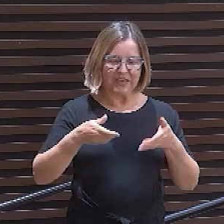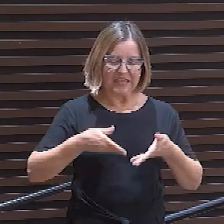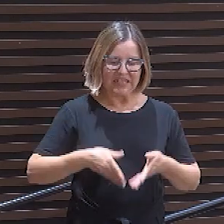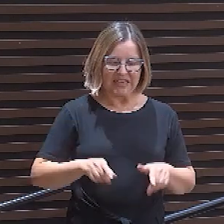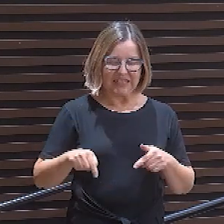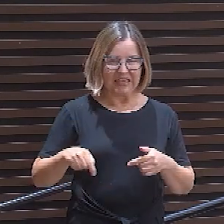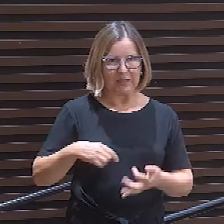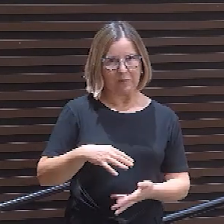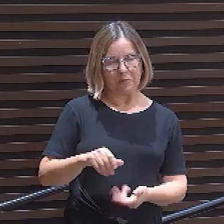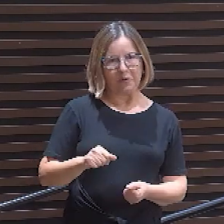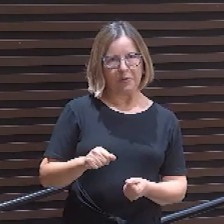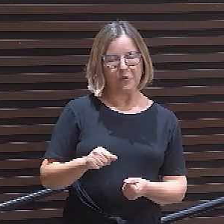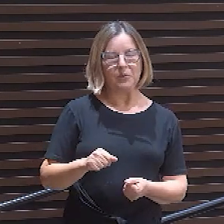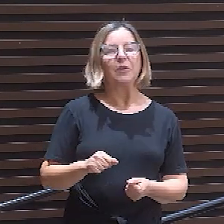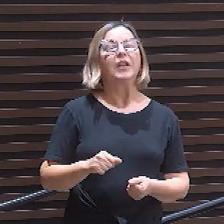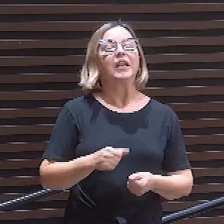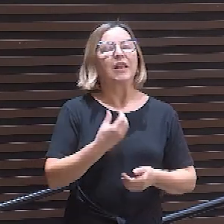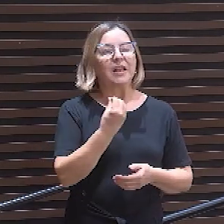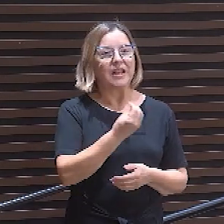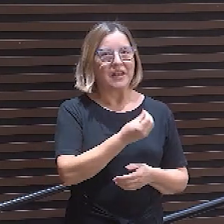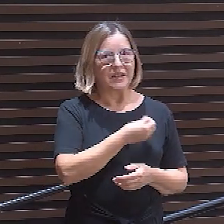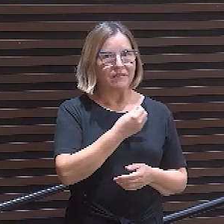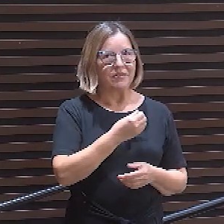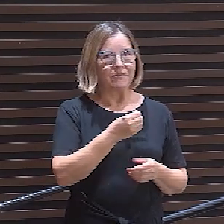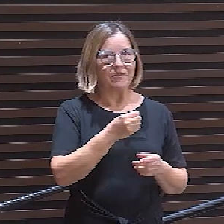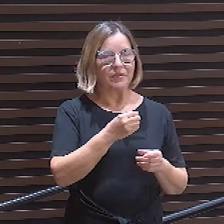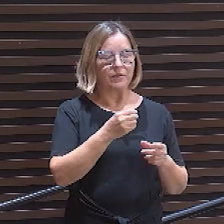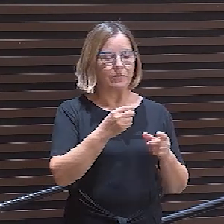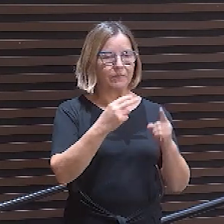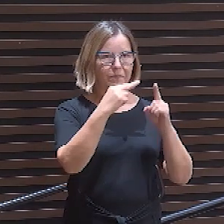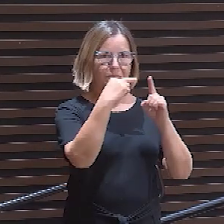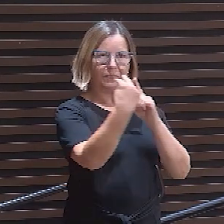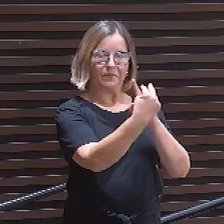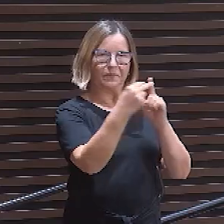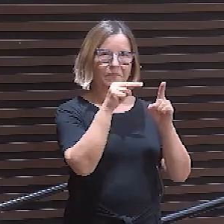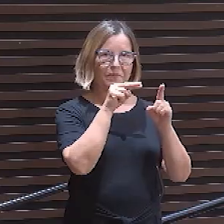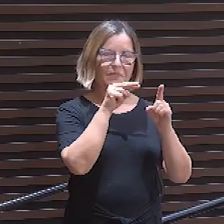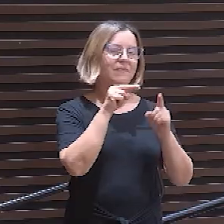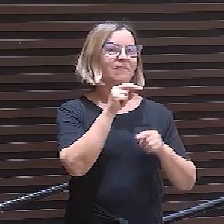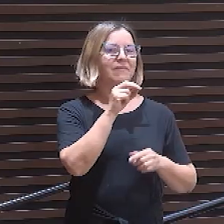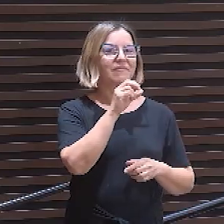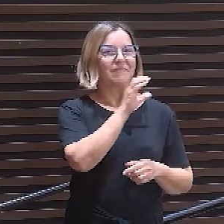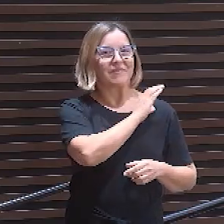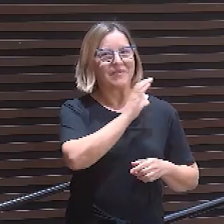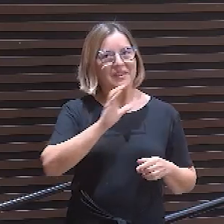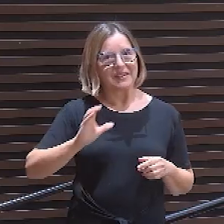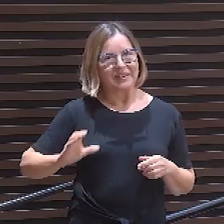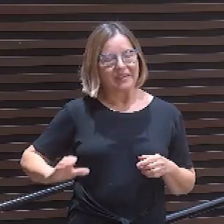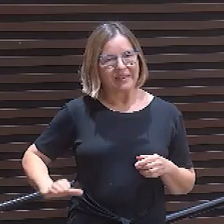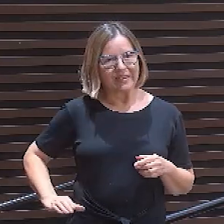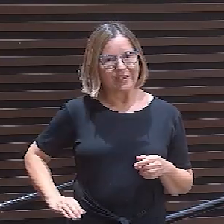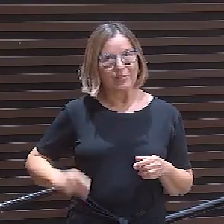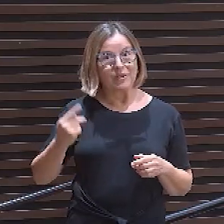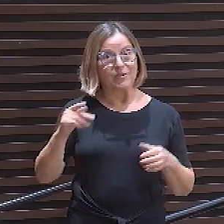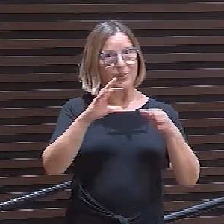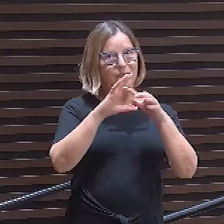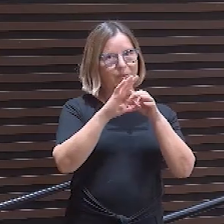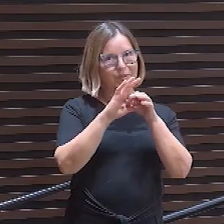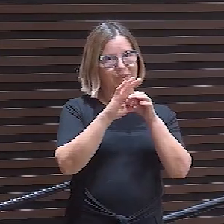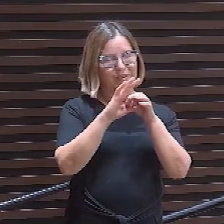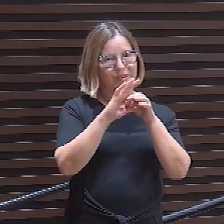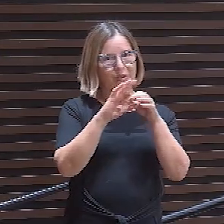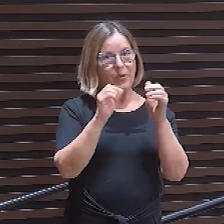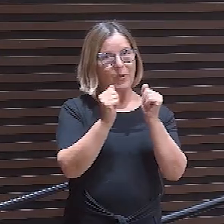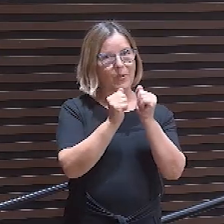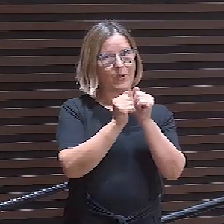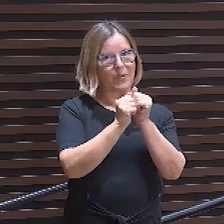do Cristo invisível e da sua união com ele. Nós temos um